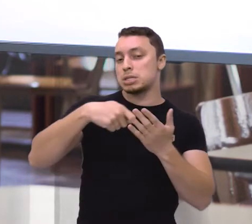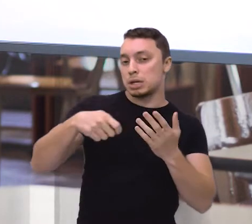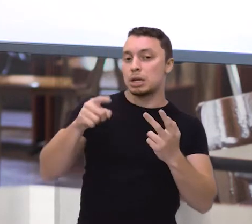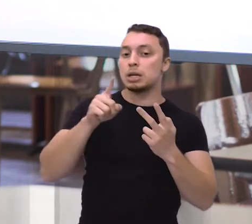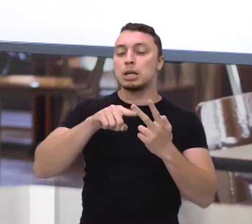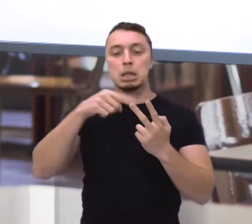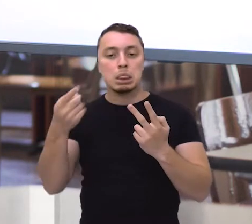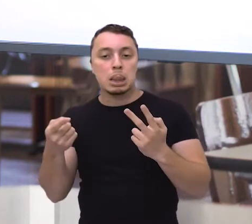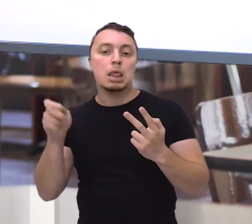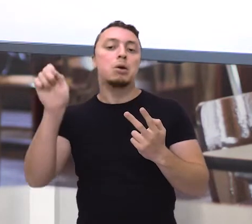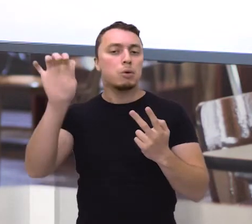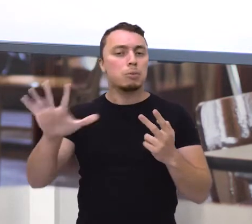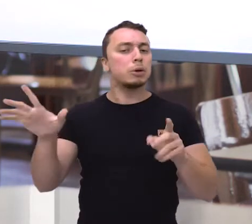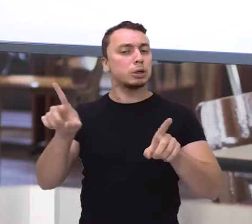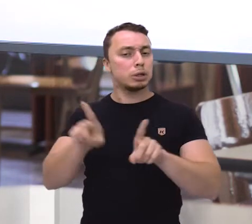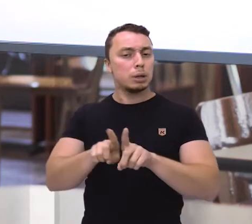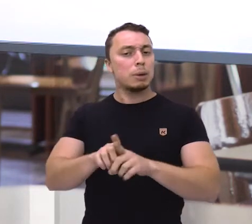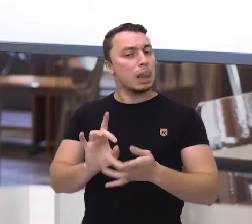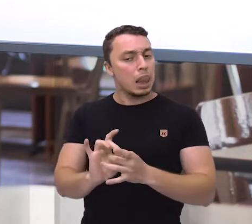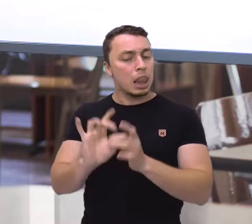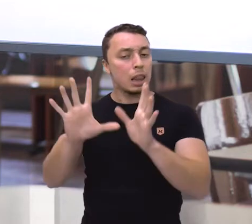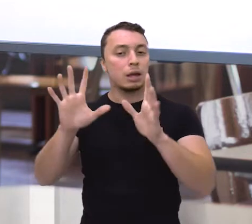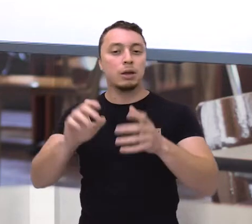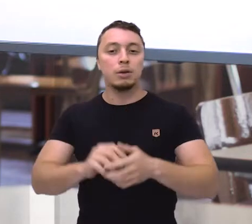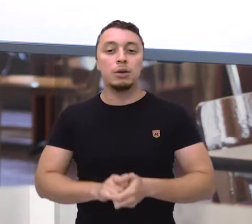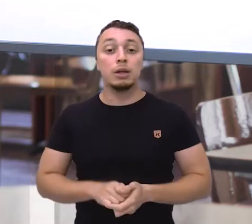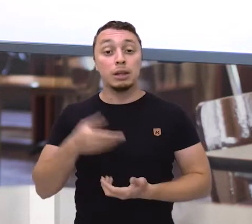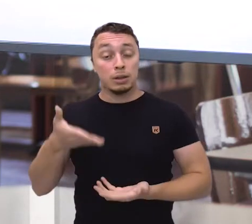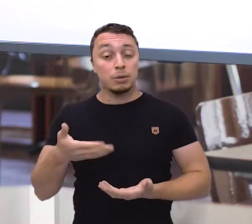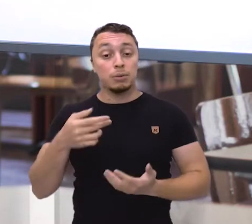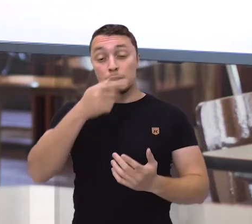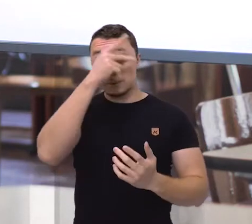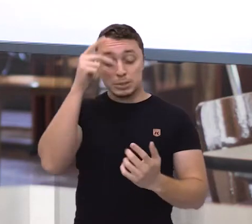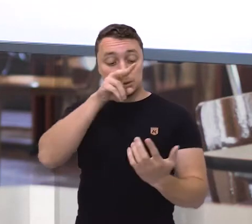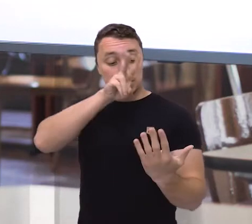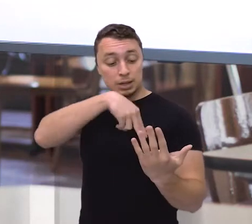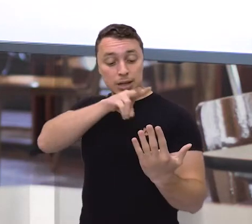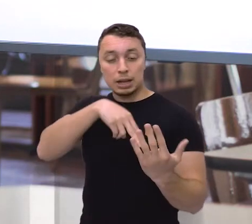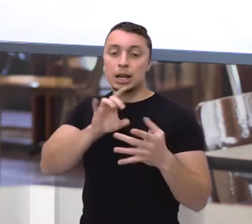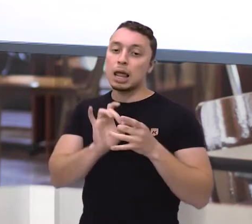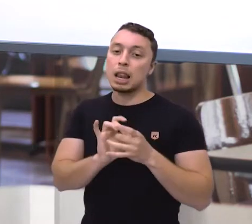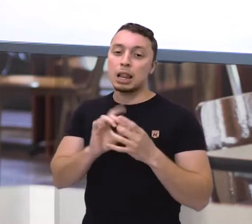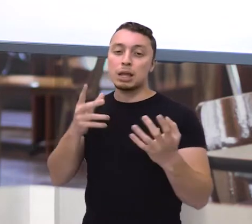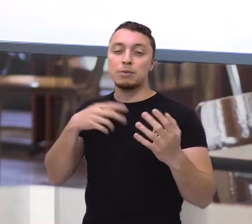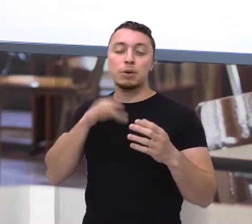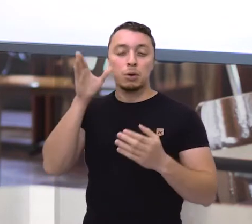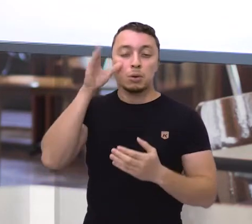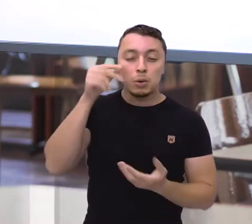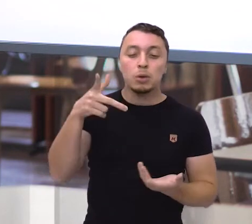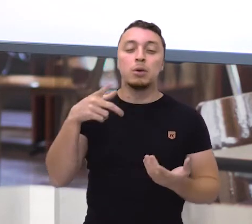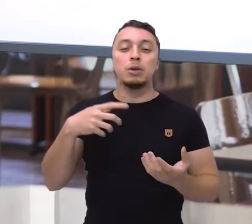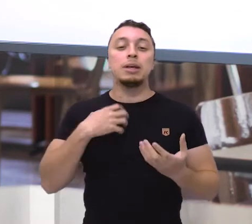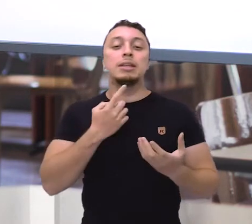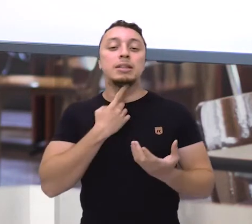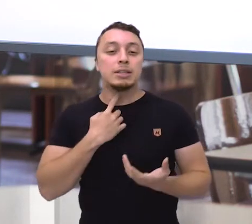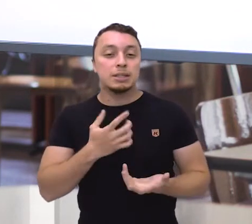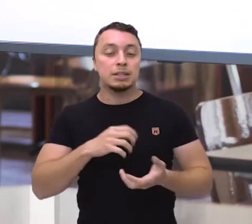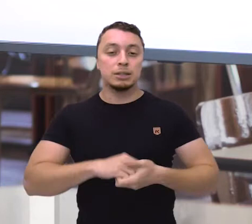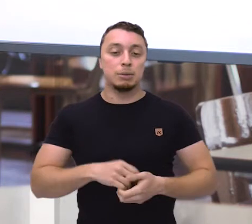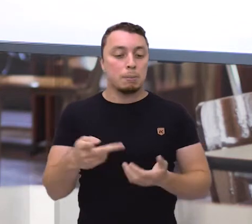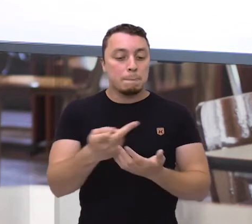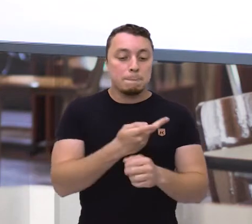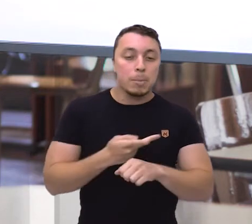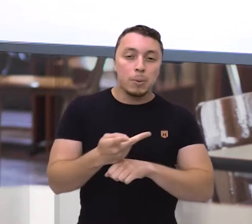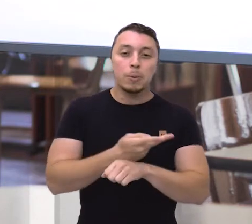E aí, o leitor, ele está livre para buscar o que mais lhe interessa no seu processo de